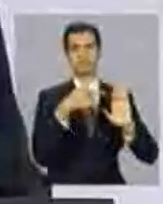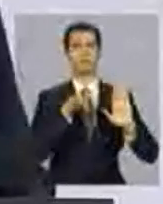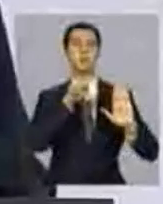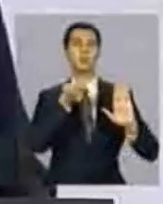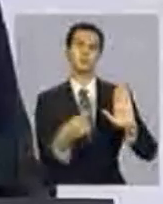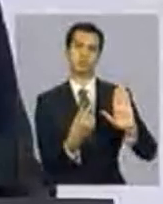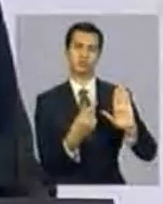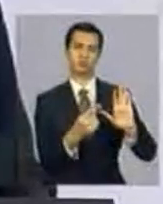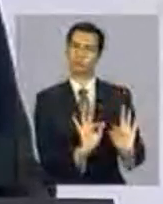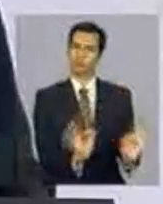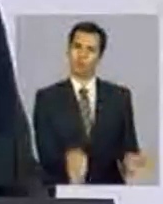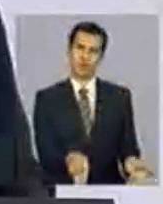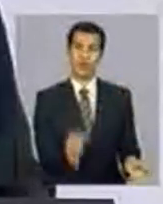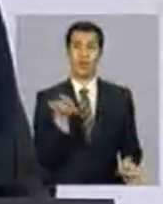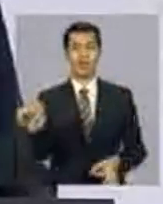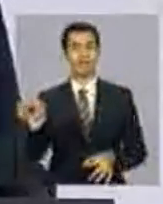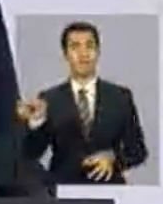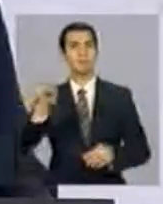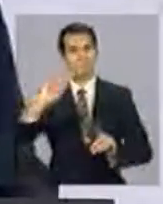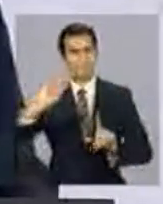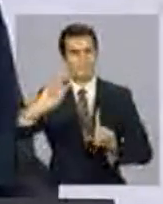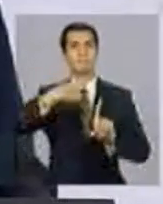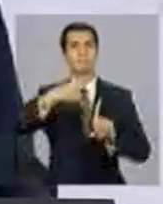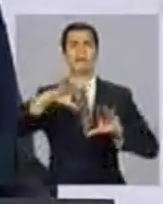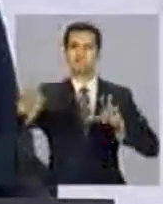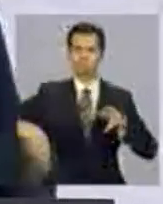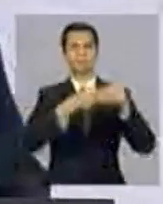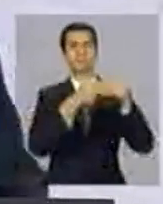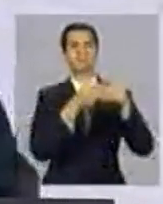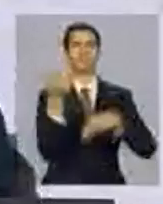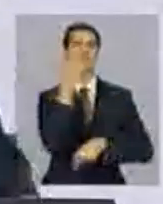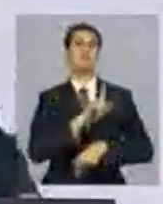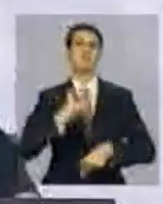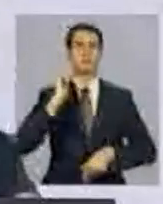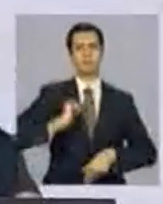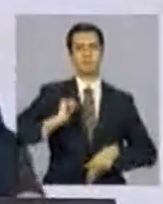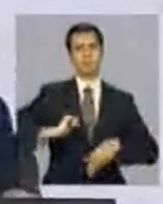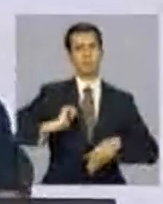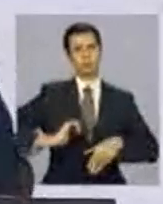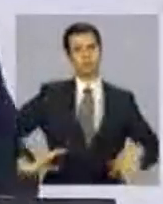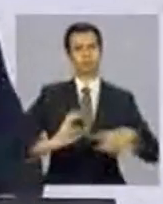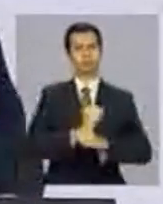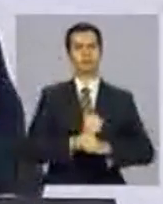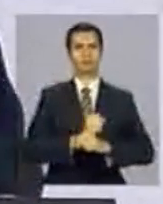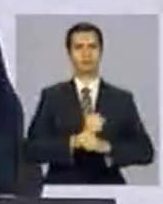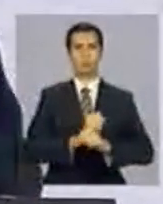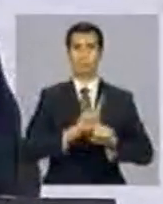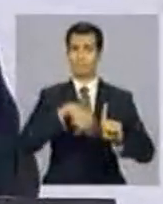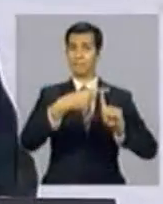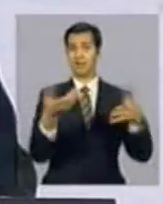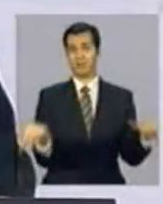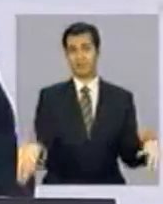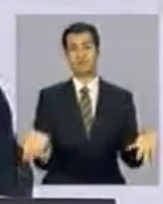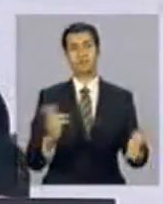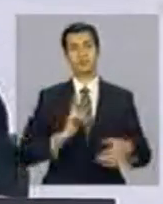alunos brasileiros e brasileiras. Com eles, chegamos à marca que pretendíamos e